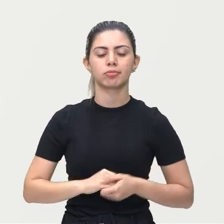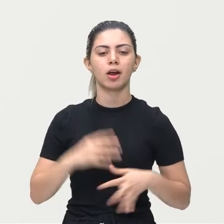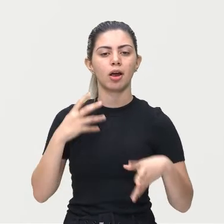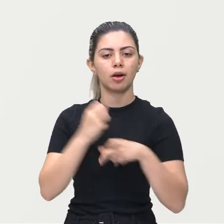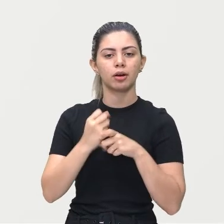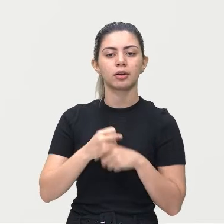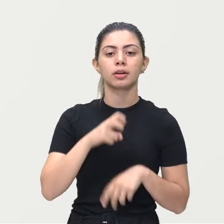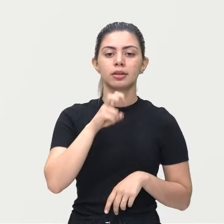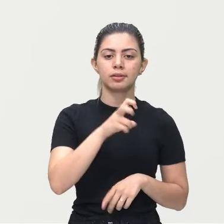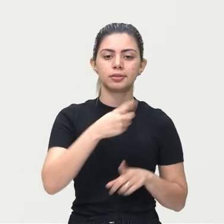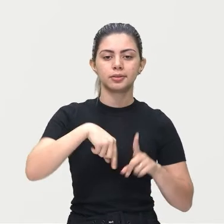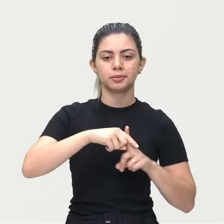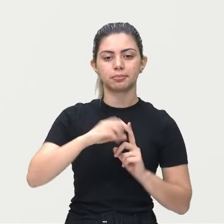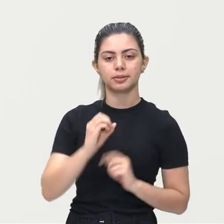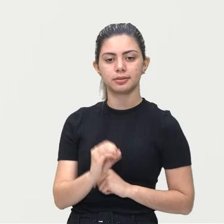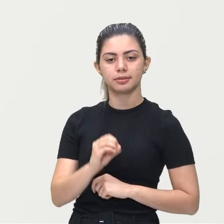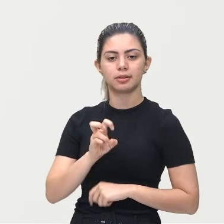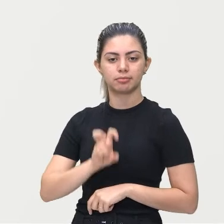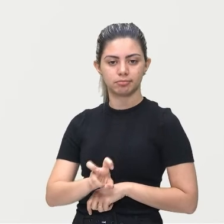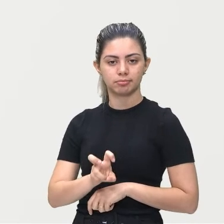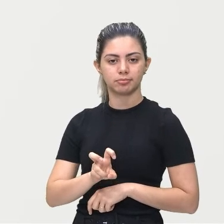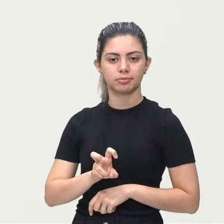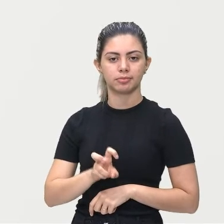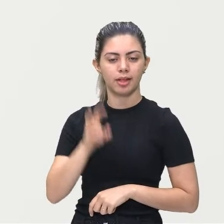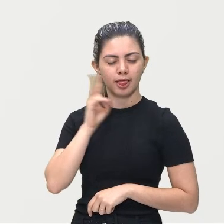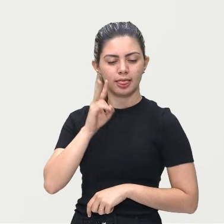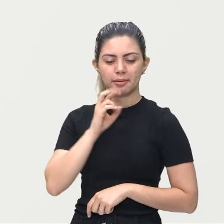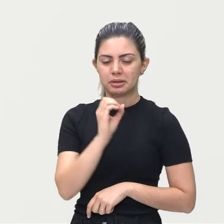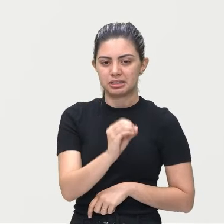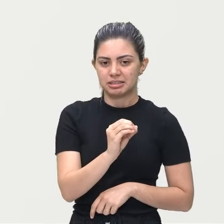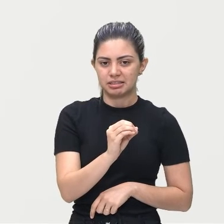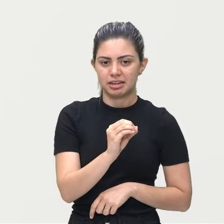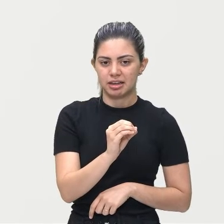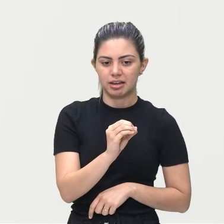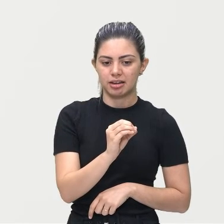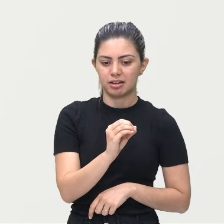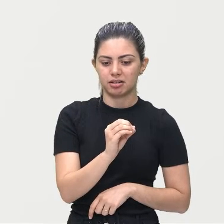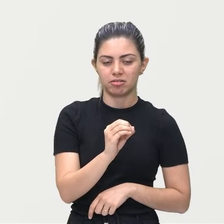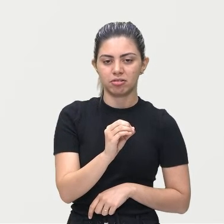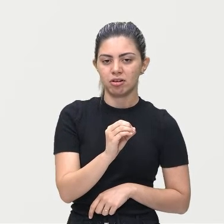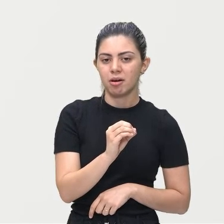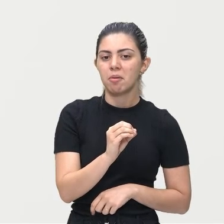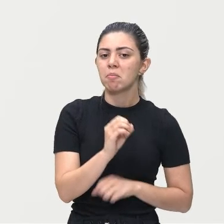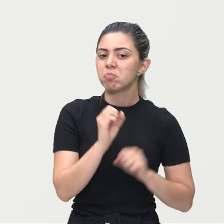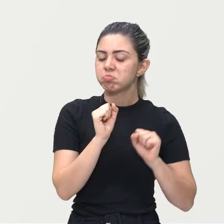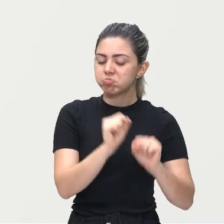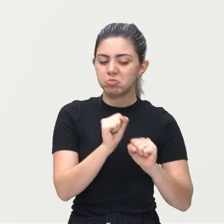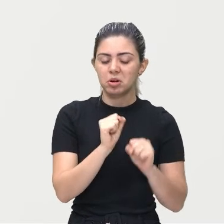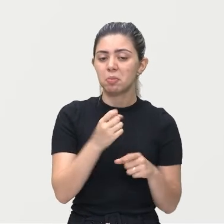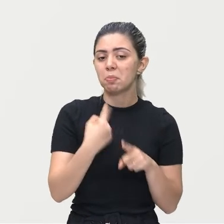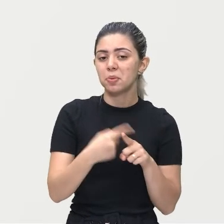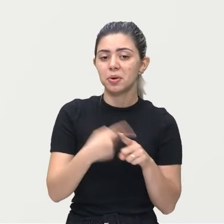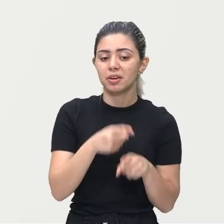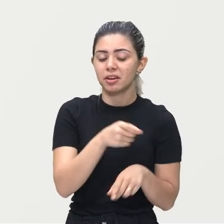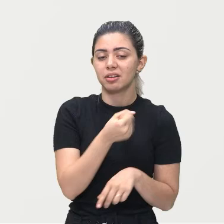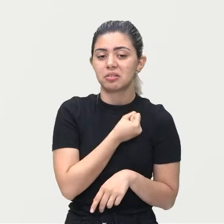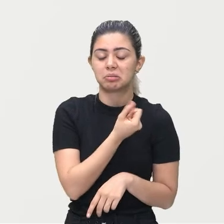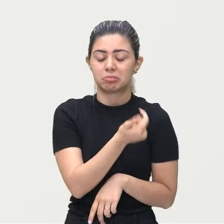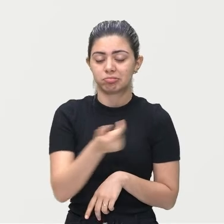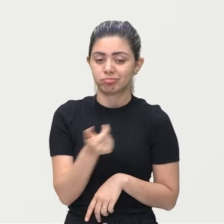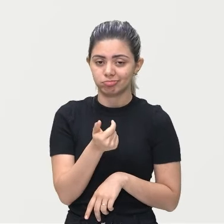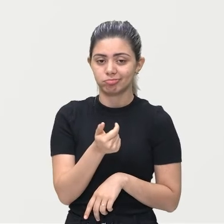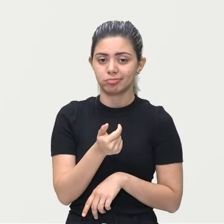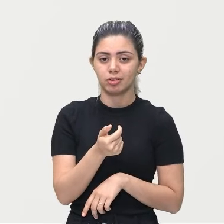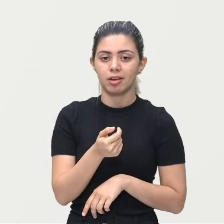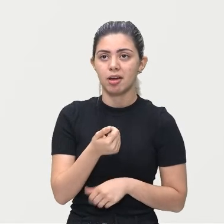5 com mais 0 vai dar 5, o elemento neutro, né? Por que eu posso acrescentar 0? Porque é o elemento neutro da adição, ele não